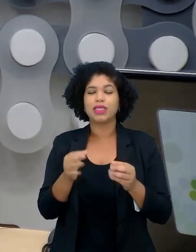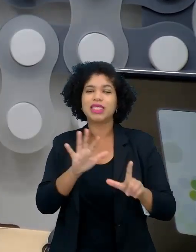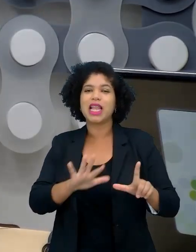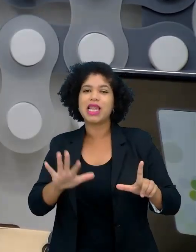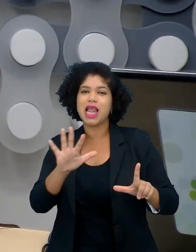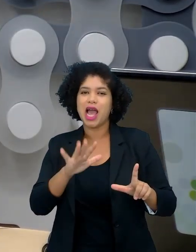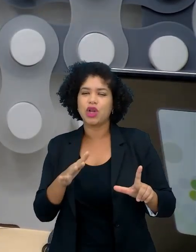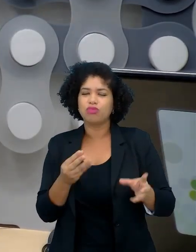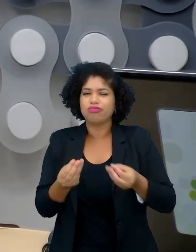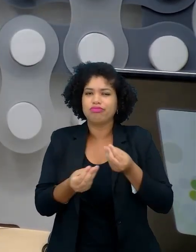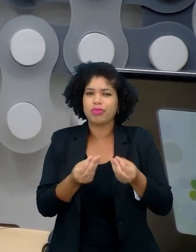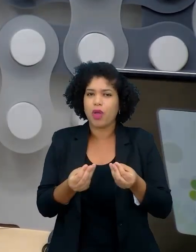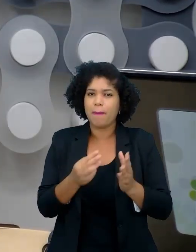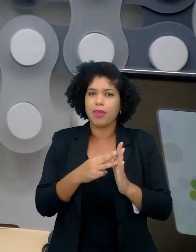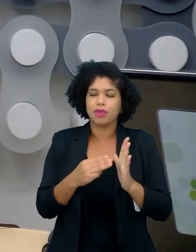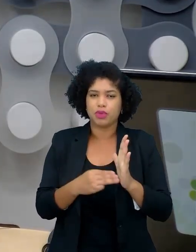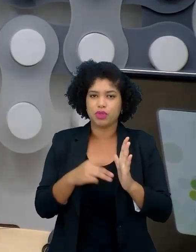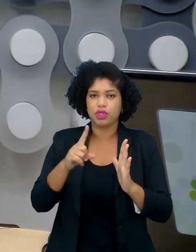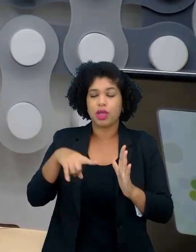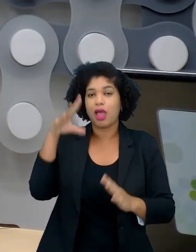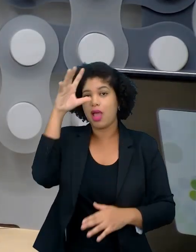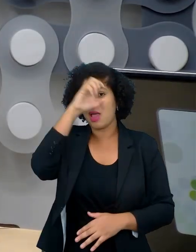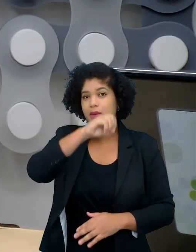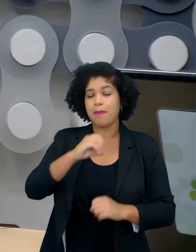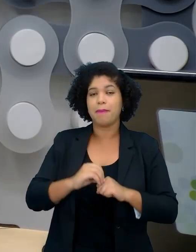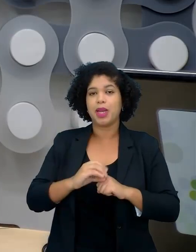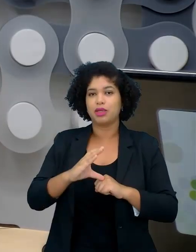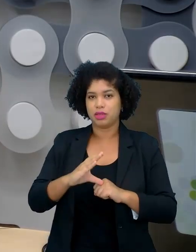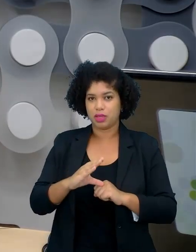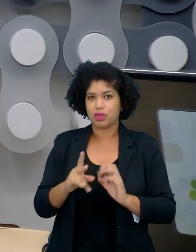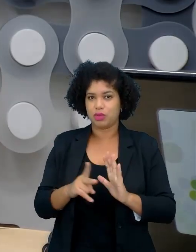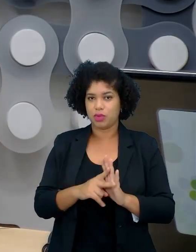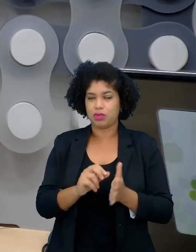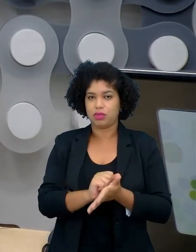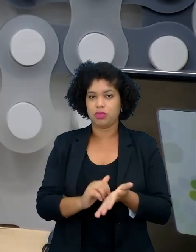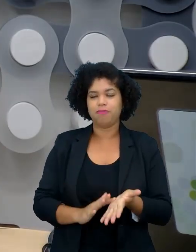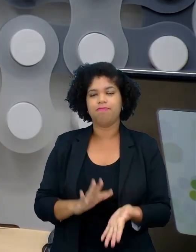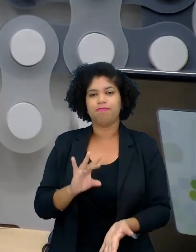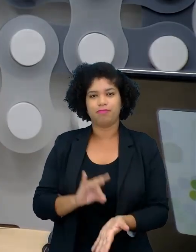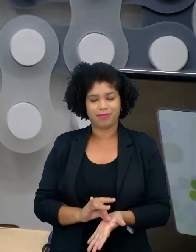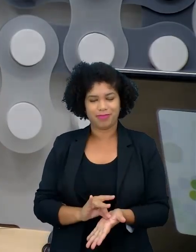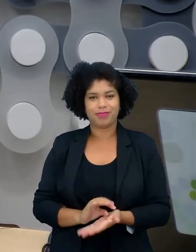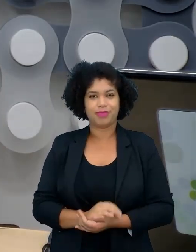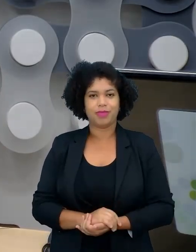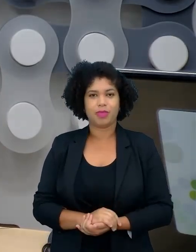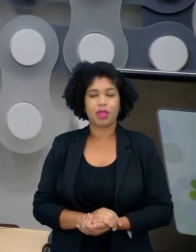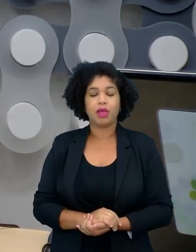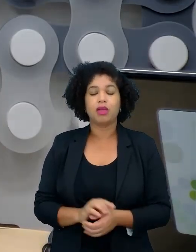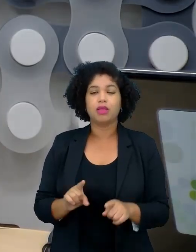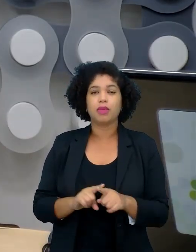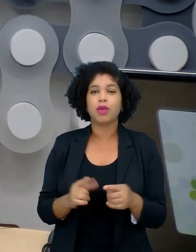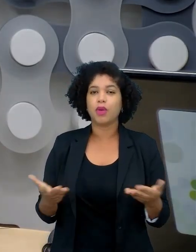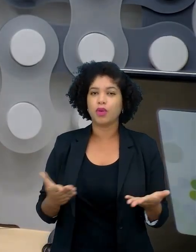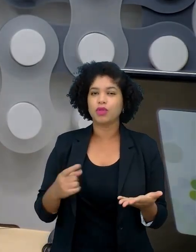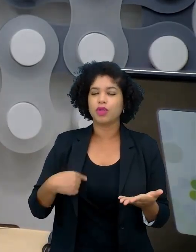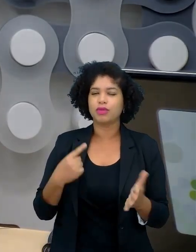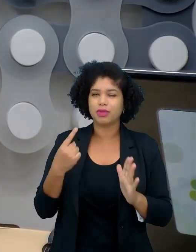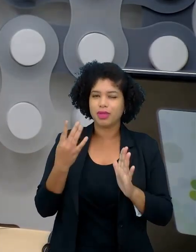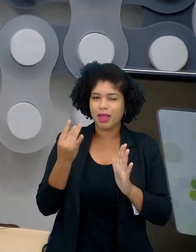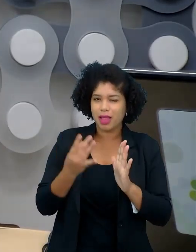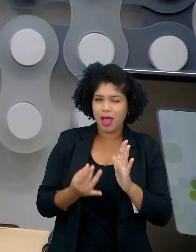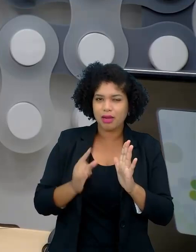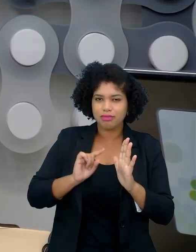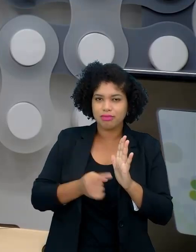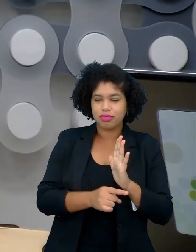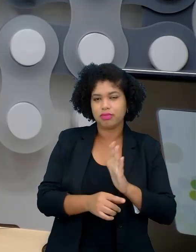como que pode ser feito, uma aprendizagem a partir de uma atividade real. Isso. E hoje nós vamos continuar aprofundando isso. Bem, então